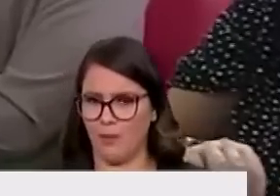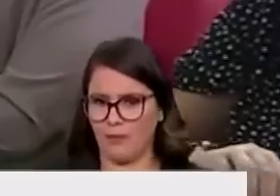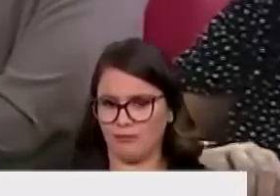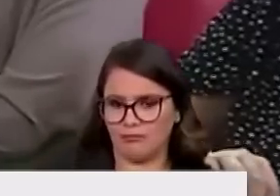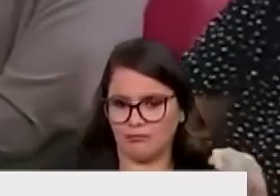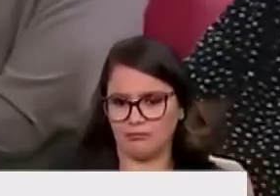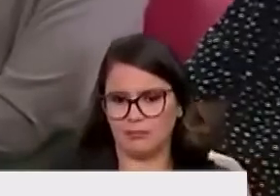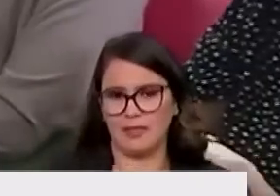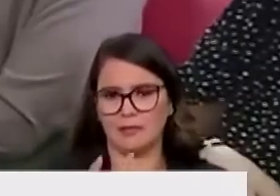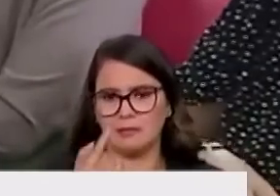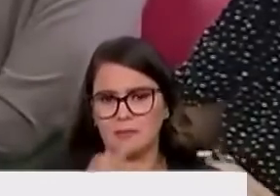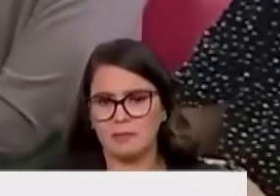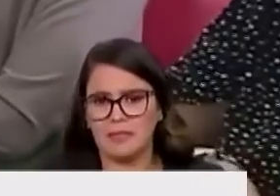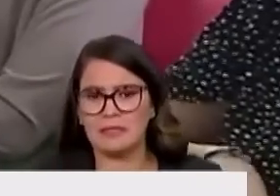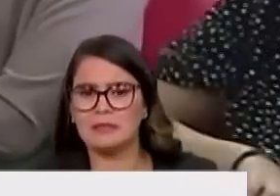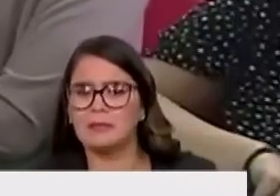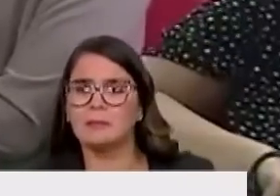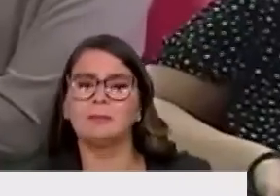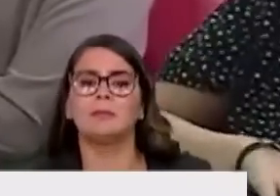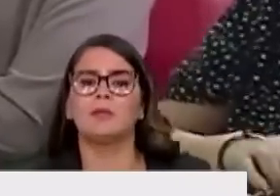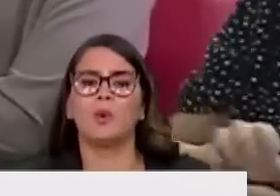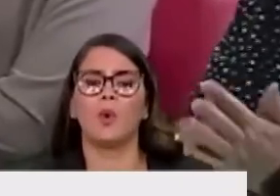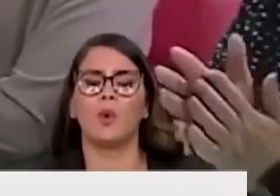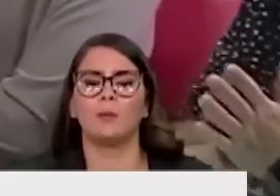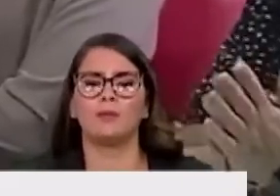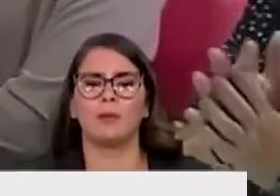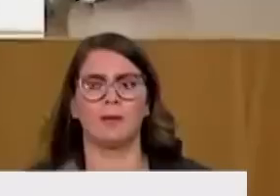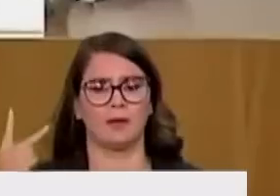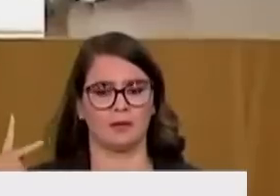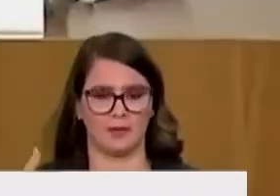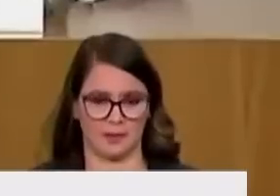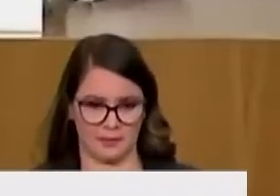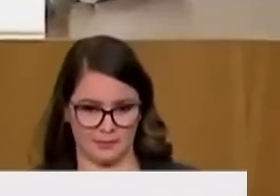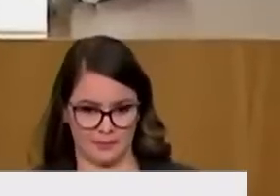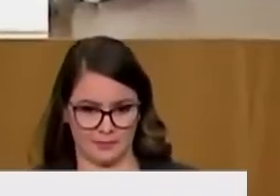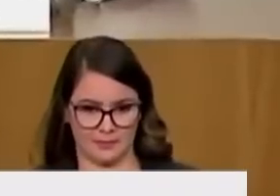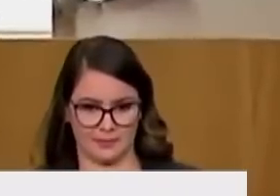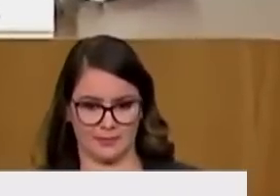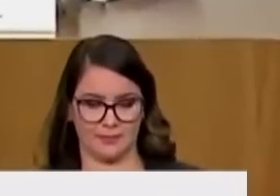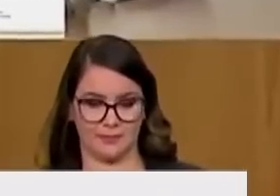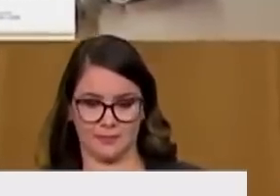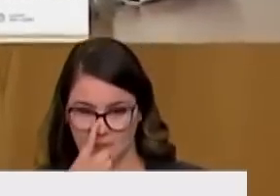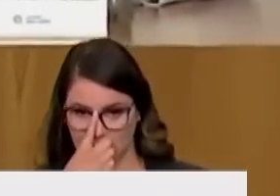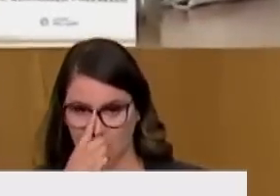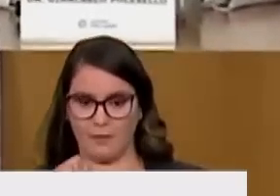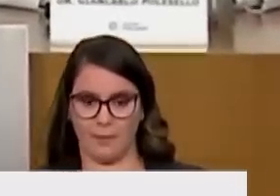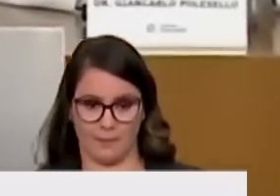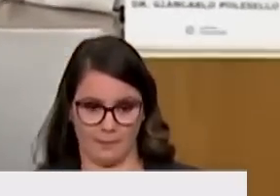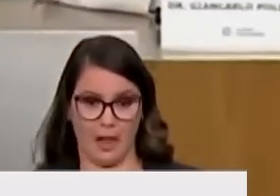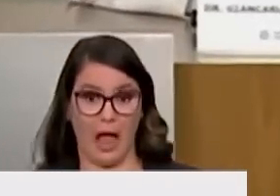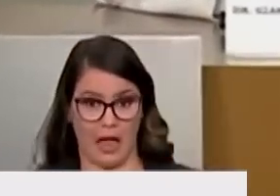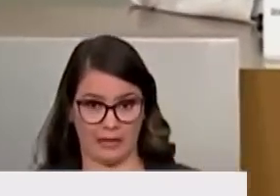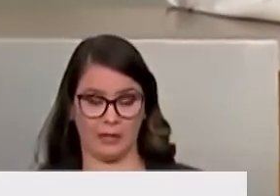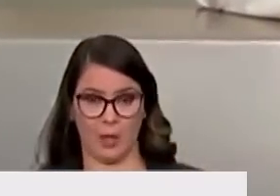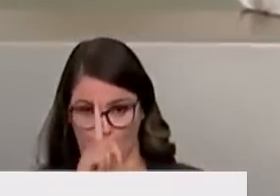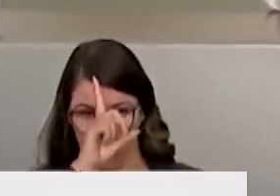nessas primeiras semanas, como que vai ser o dia a dia dele de trabalho no Alvorada? Obrigado. Como o Jean-Carlo já falou, ele já vai poder se levantar. Já vamos sair daqui